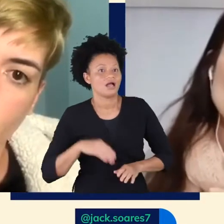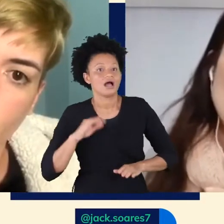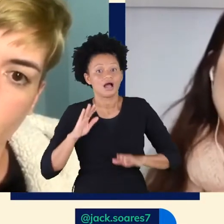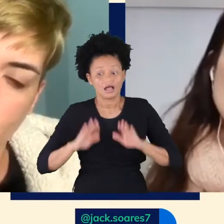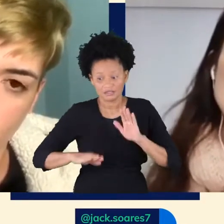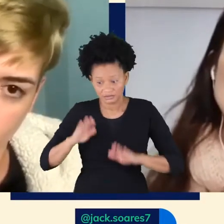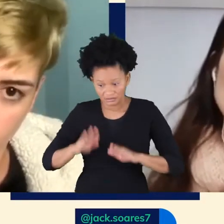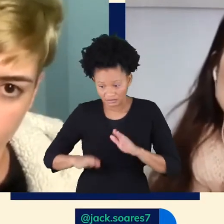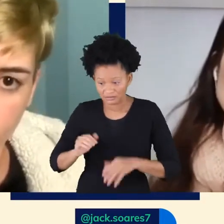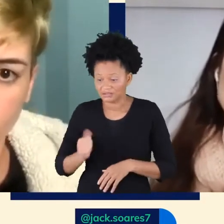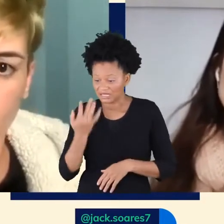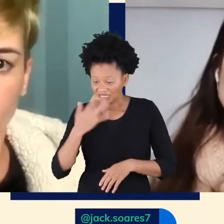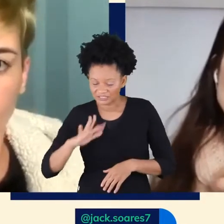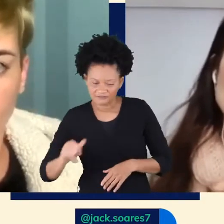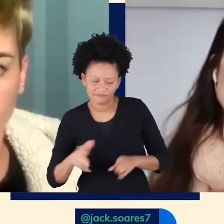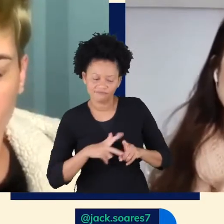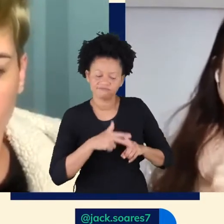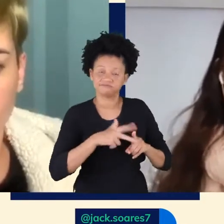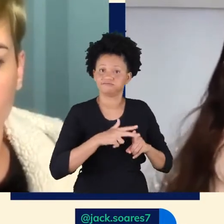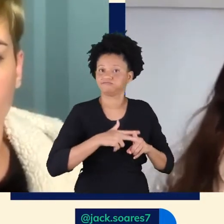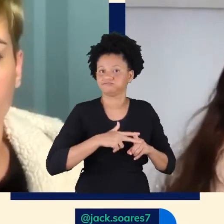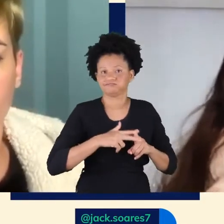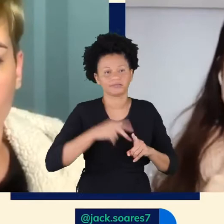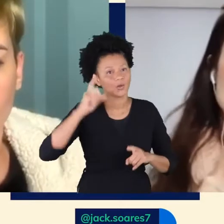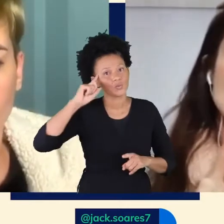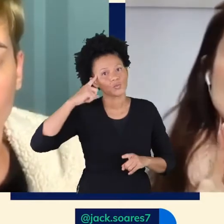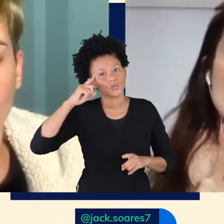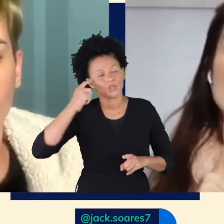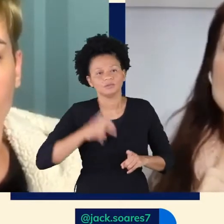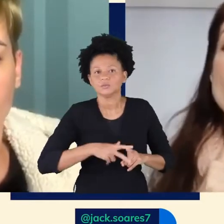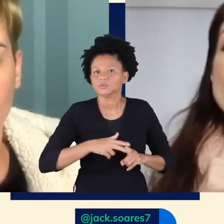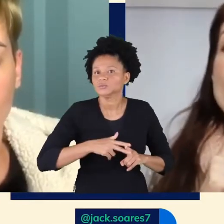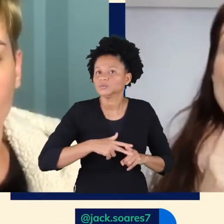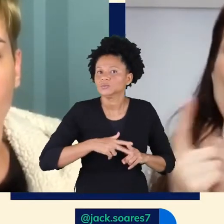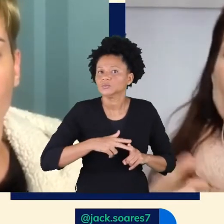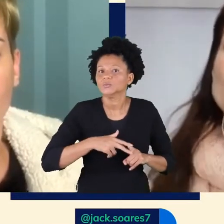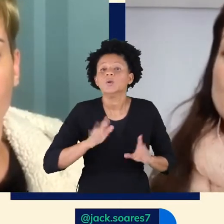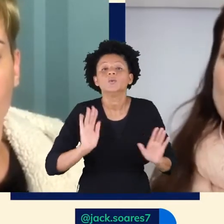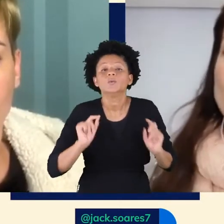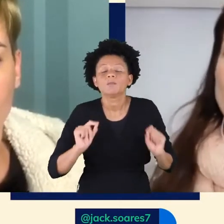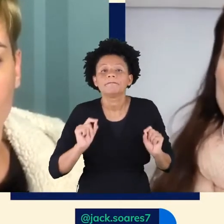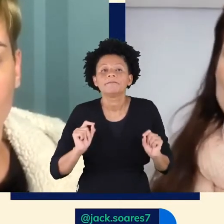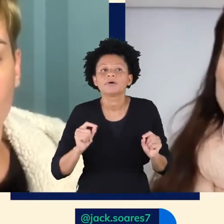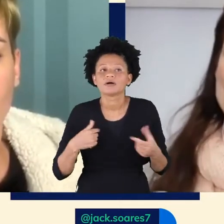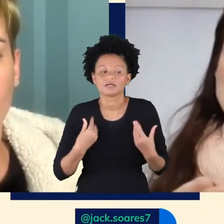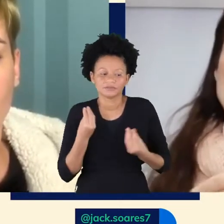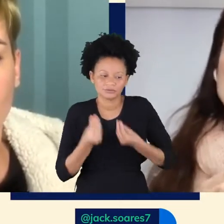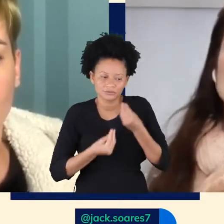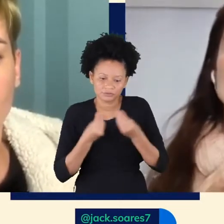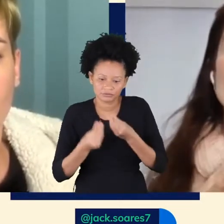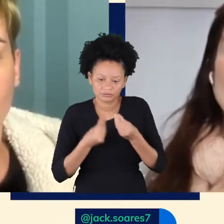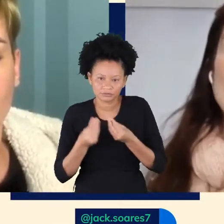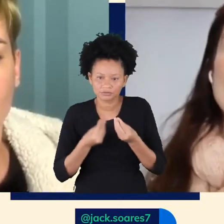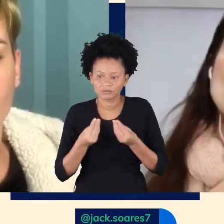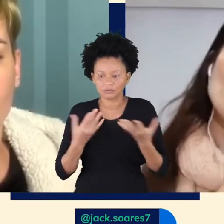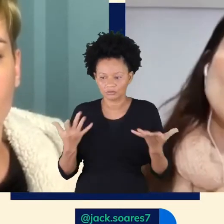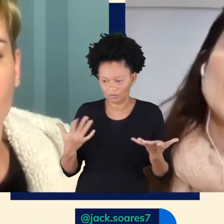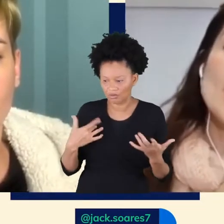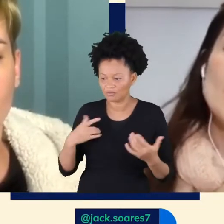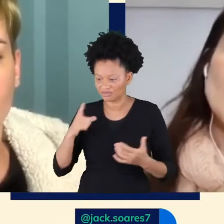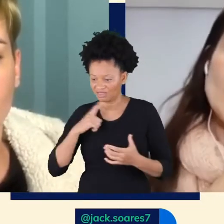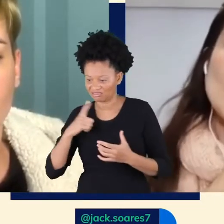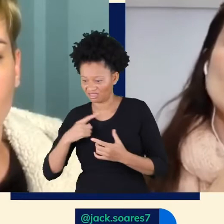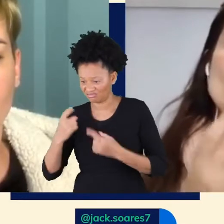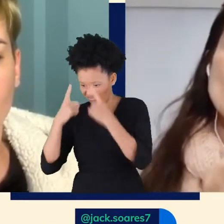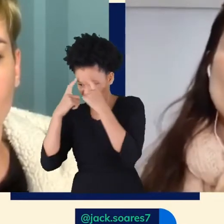violência sexual. Muitas vezes a criança recorre à masturbação compulsiva, tá, gente? Porque é uma forma